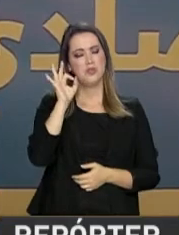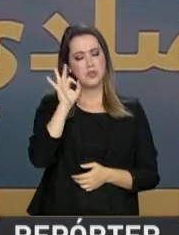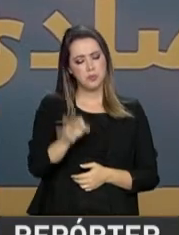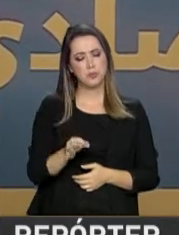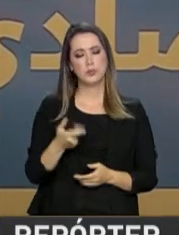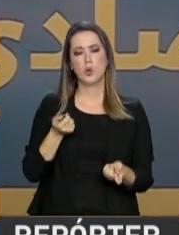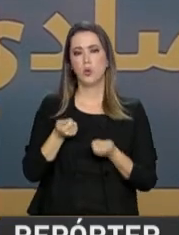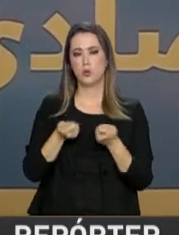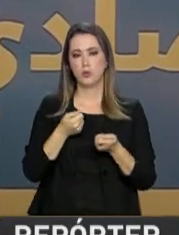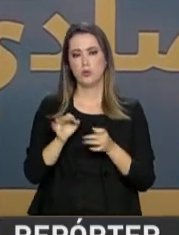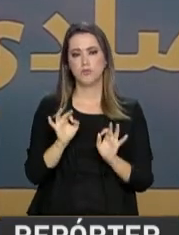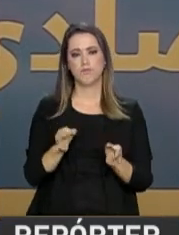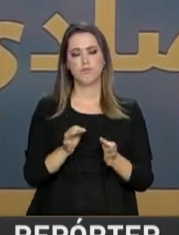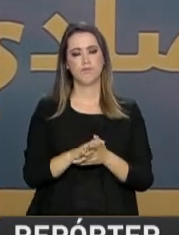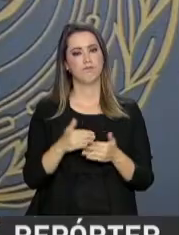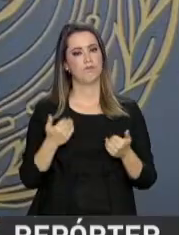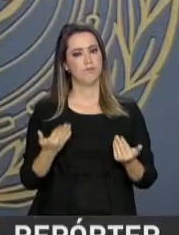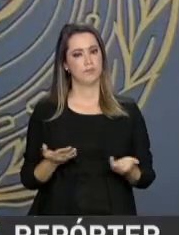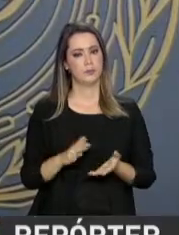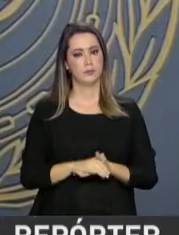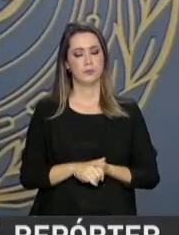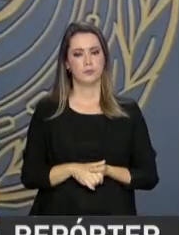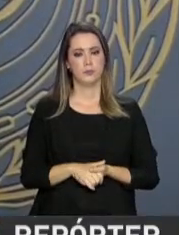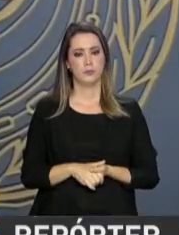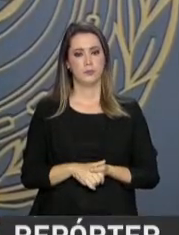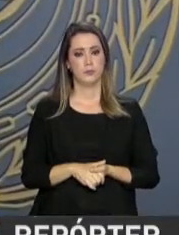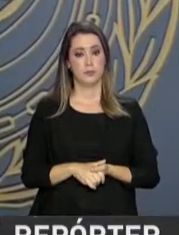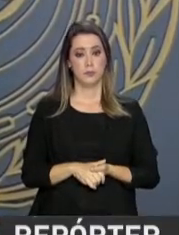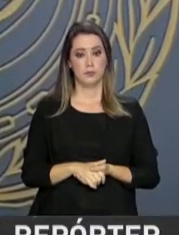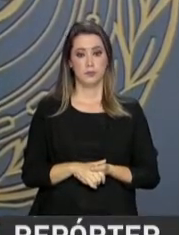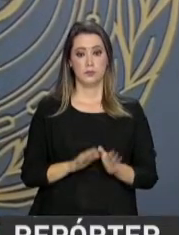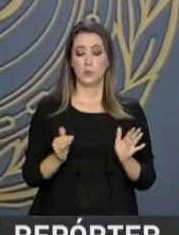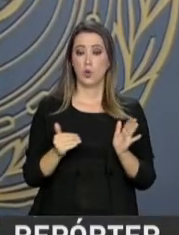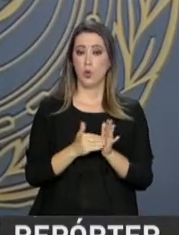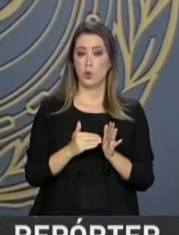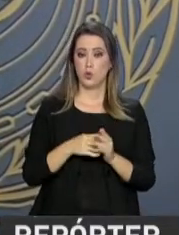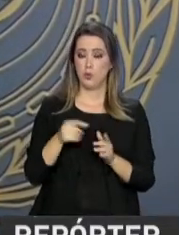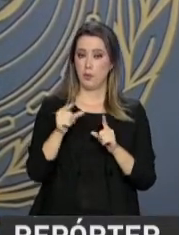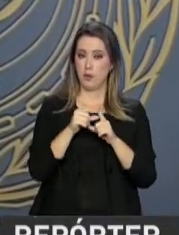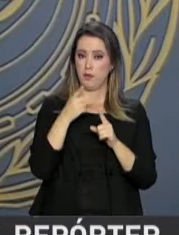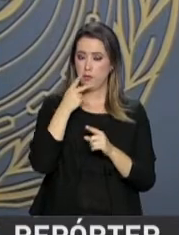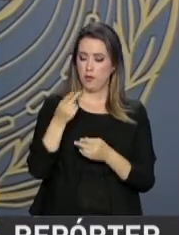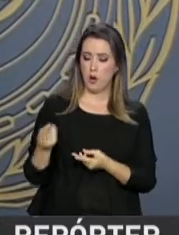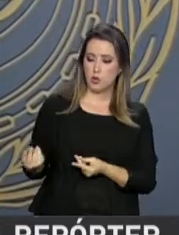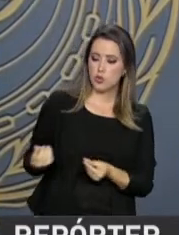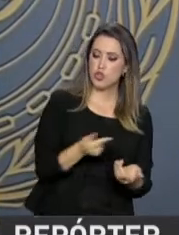foi controlada por esse governo. Em última palavra, eu digo, invistam no Brasil.